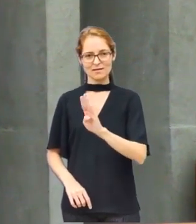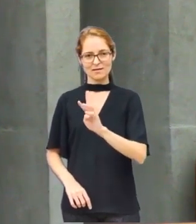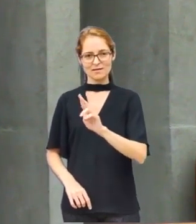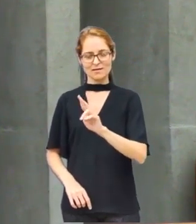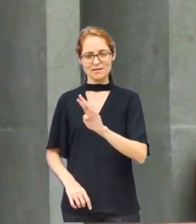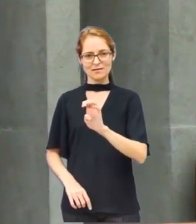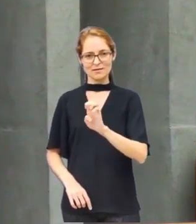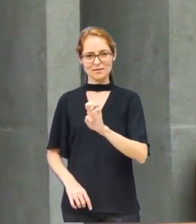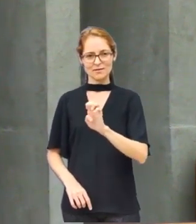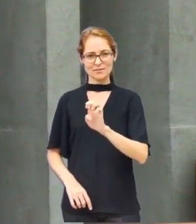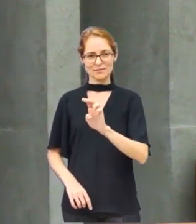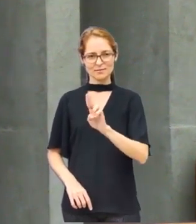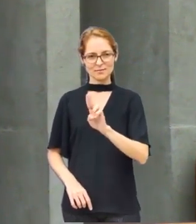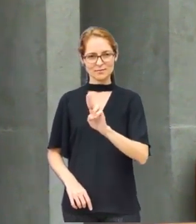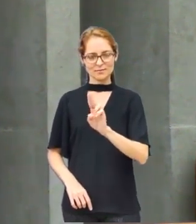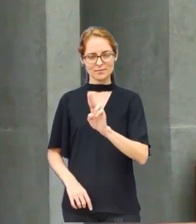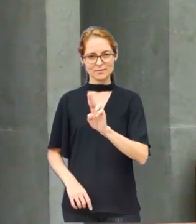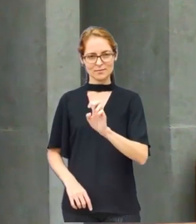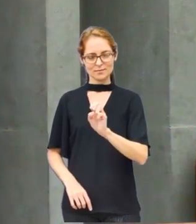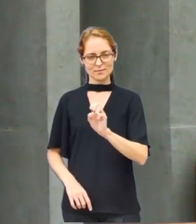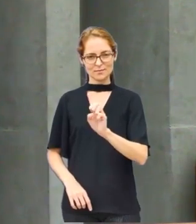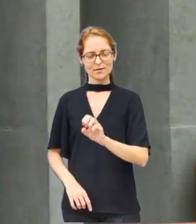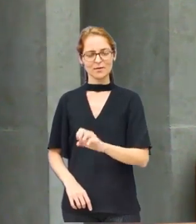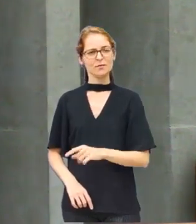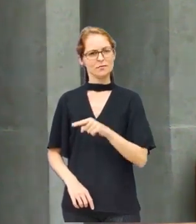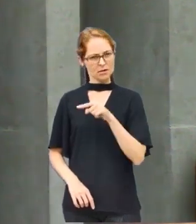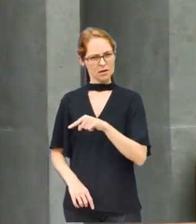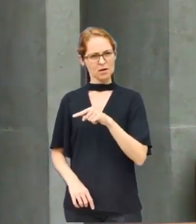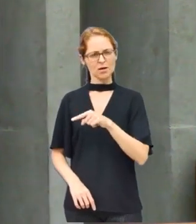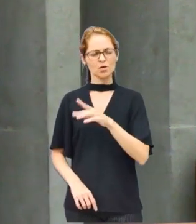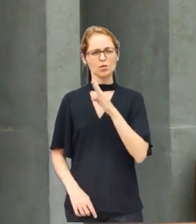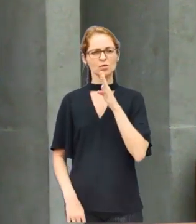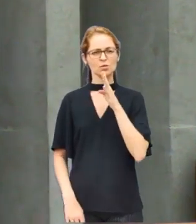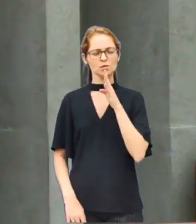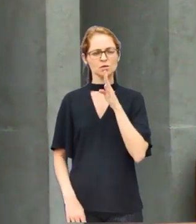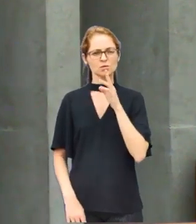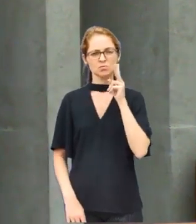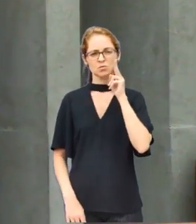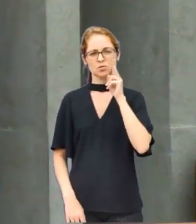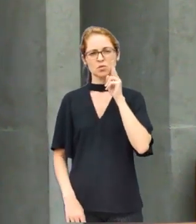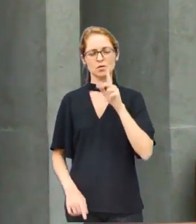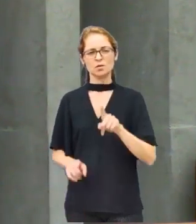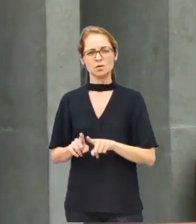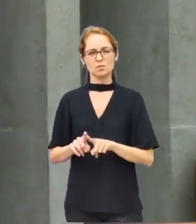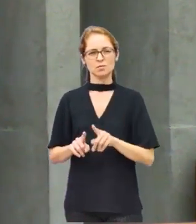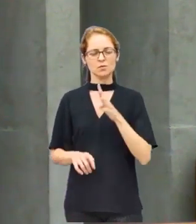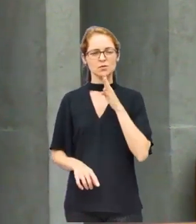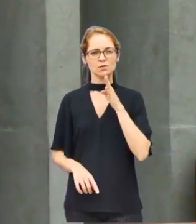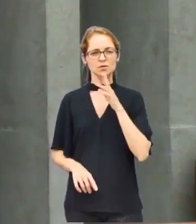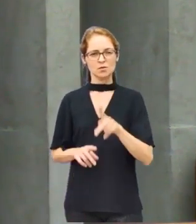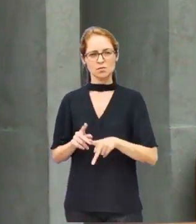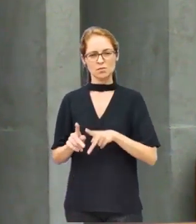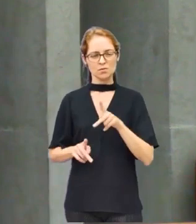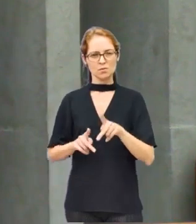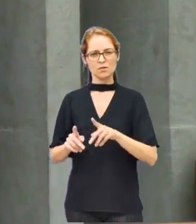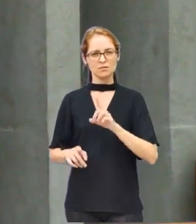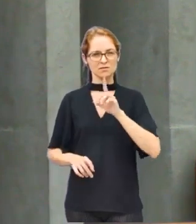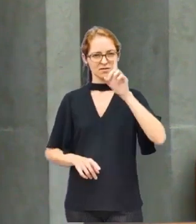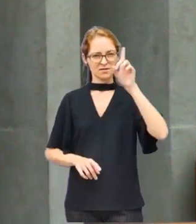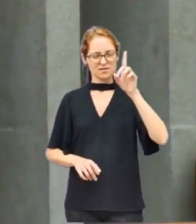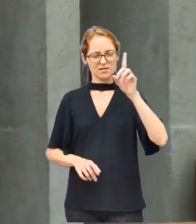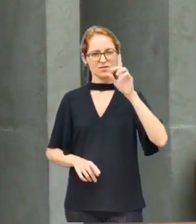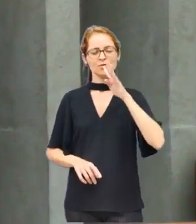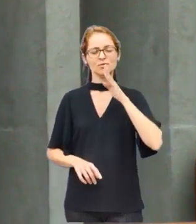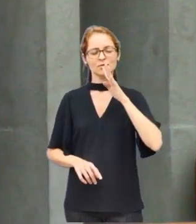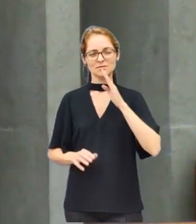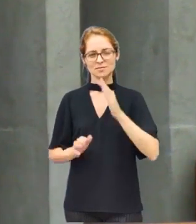israelita, então ele conhecia muito bem a história e o povo de Deus, só que por conhecer a história e conhecer a palavra